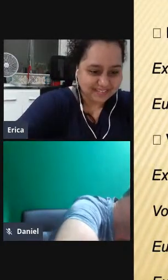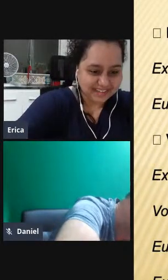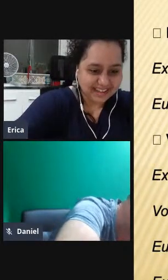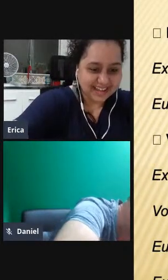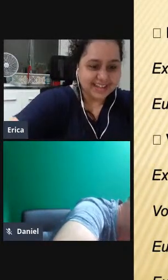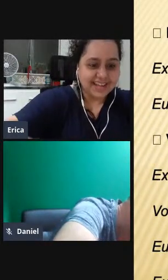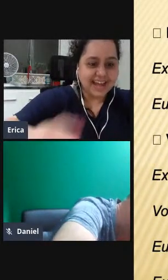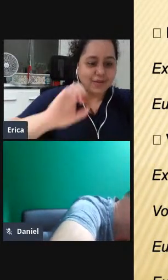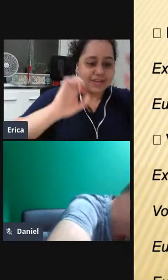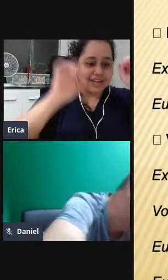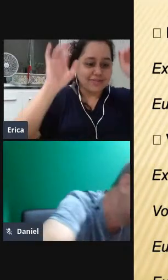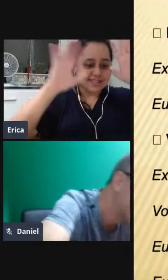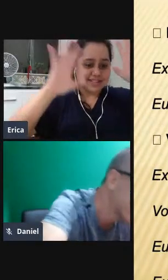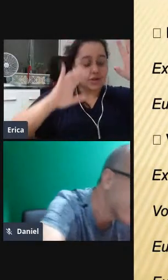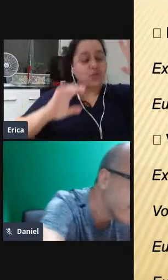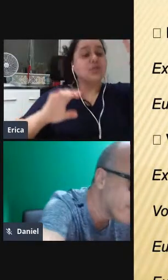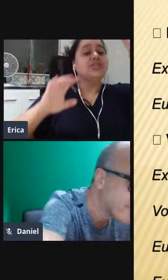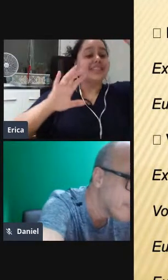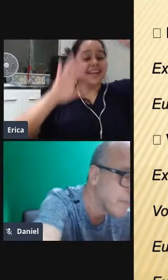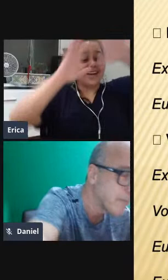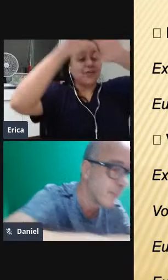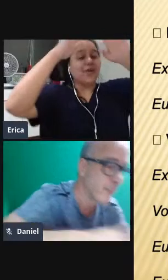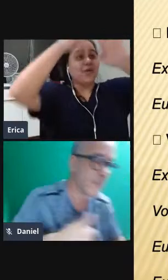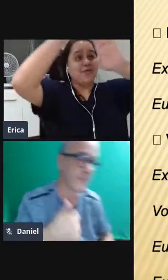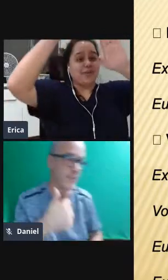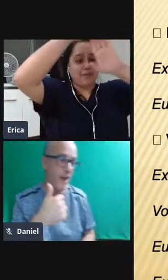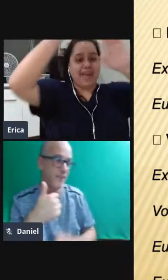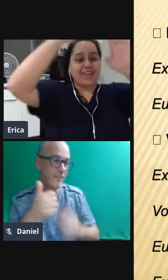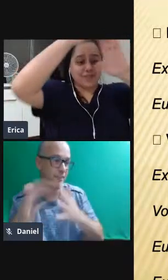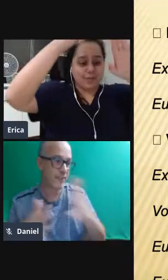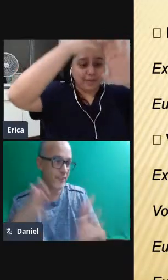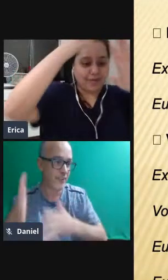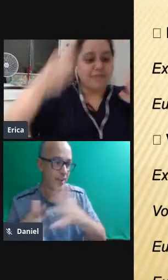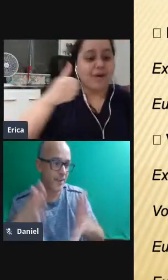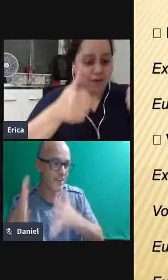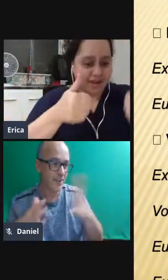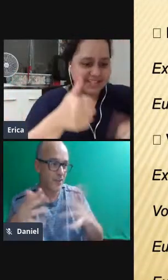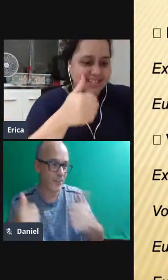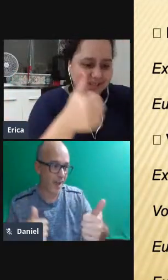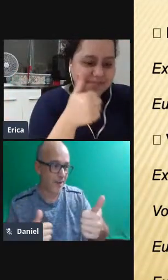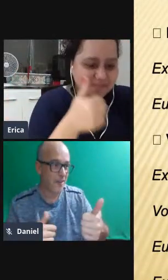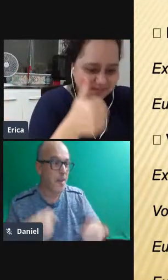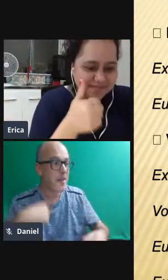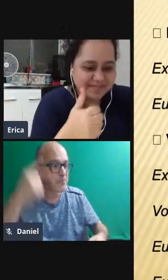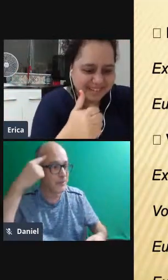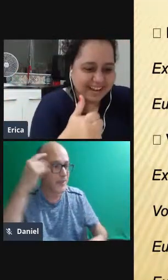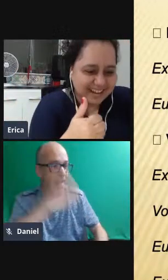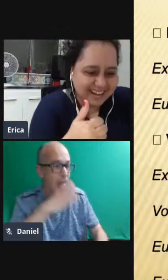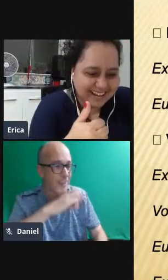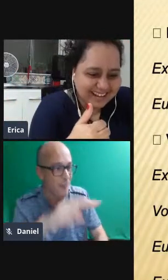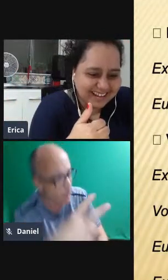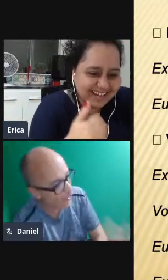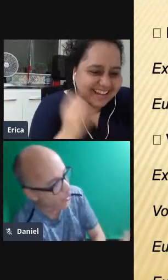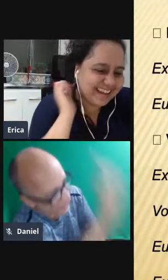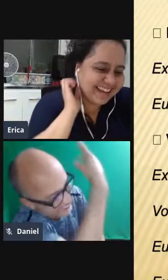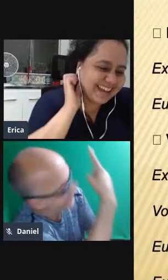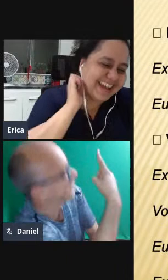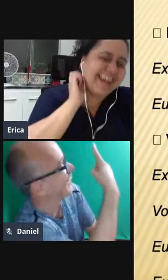ver. E aí, quando ele faz datilologia, eu fico perdido, eu perco a mão. Agora sim.